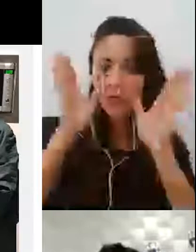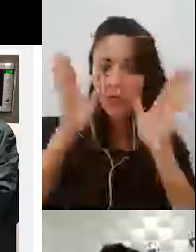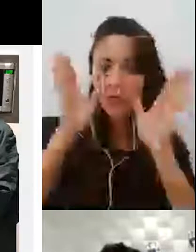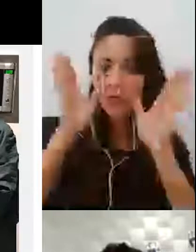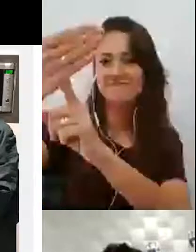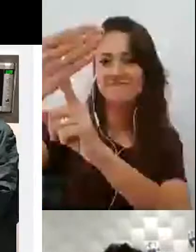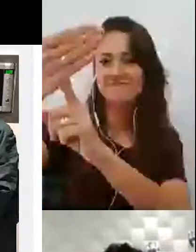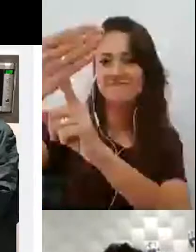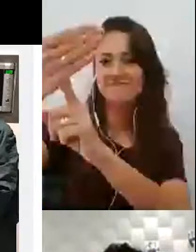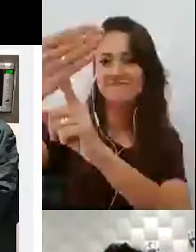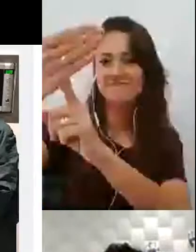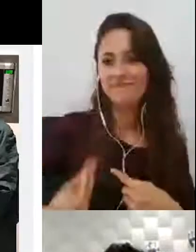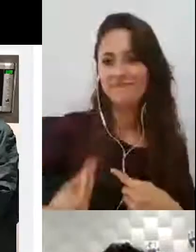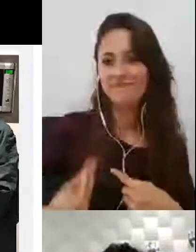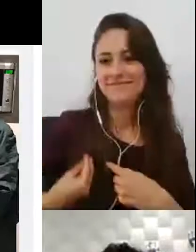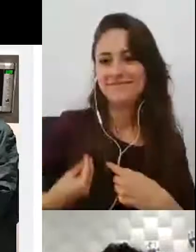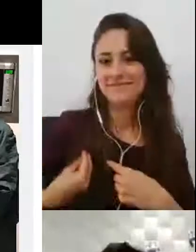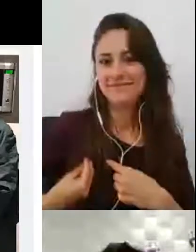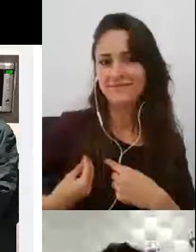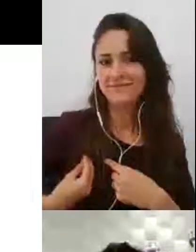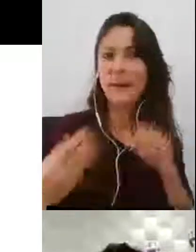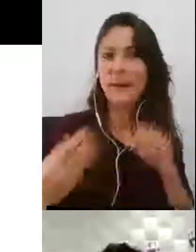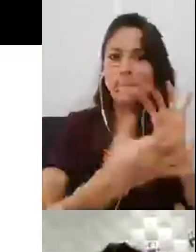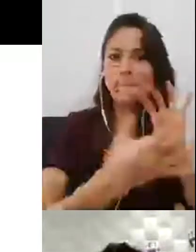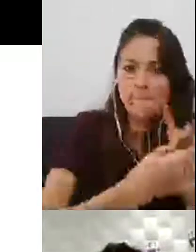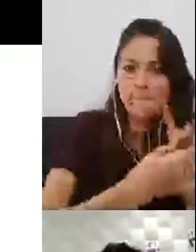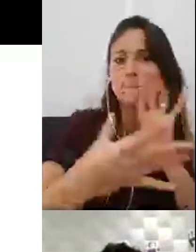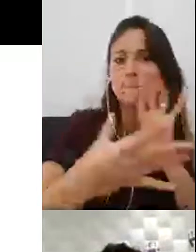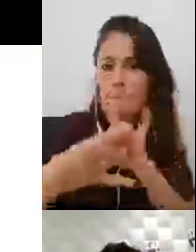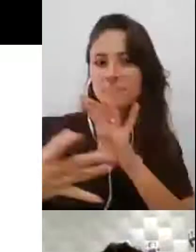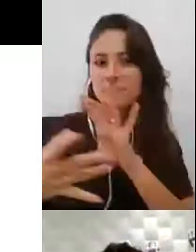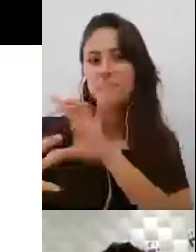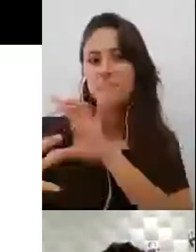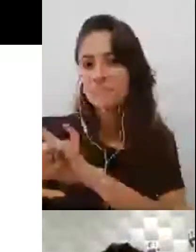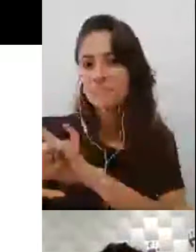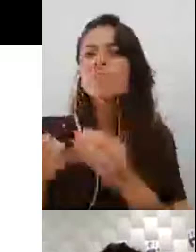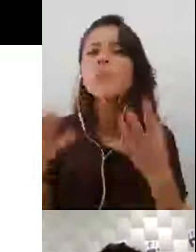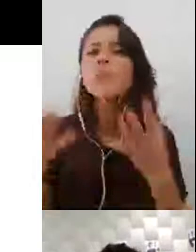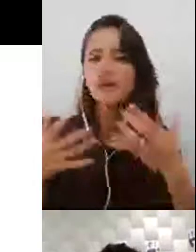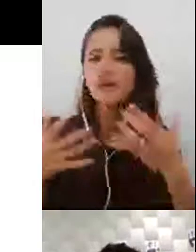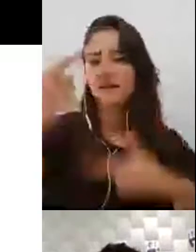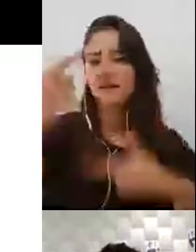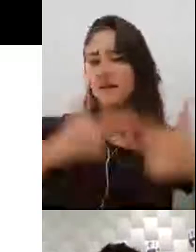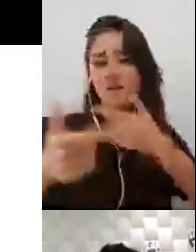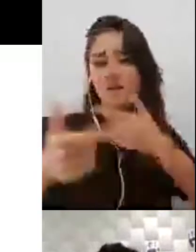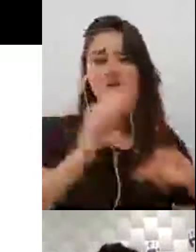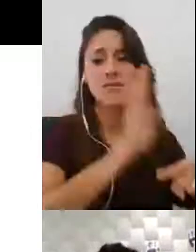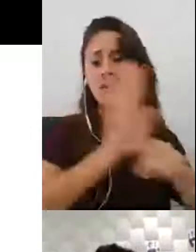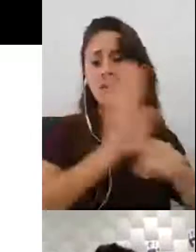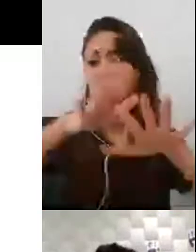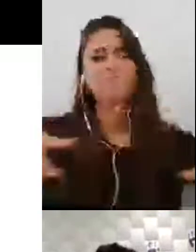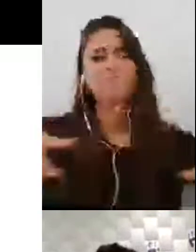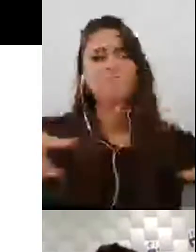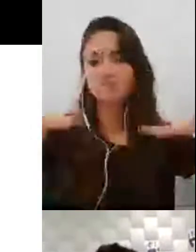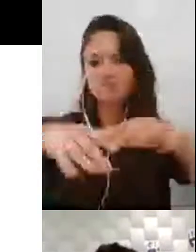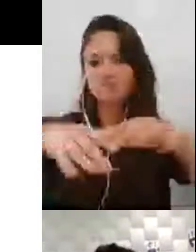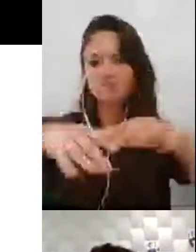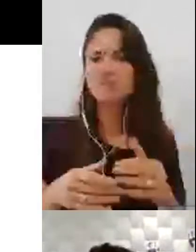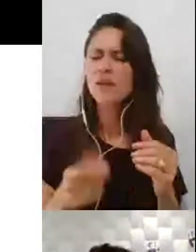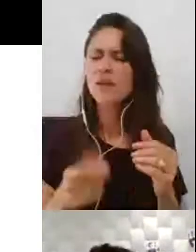em parcerias e a gente solucionando atividades para o mercado. E se a gente for ver Indústria